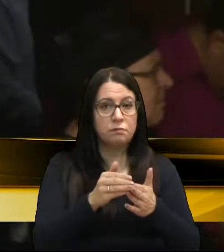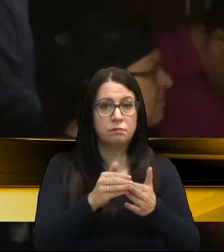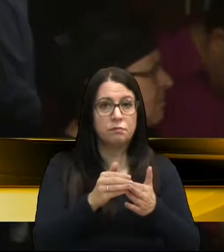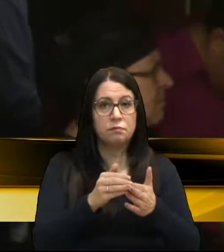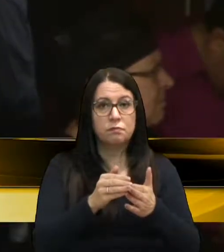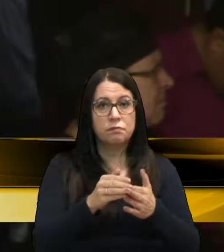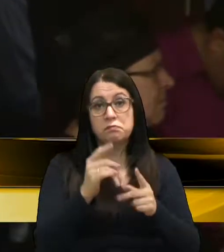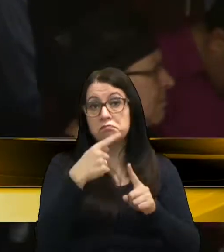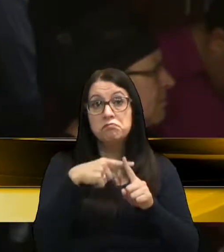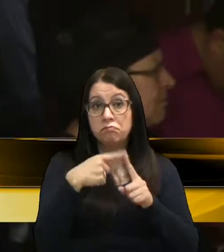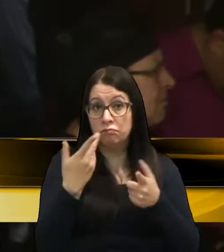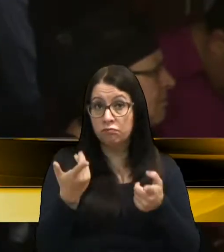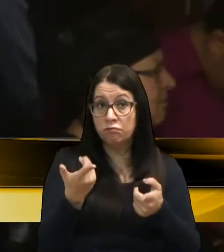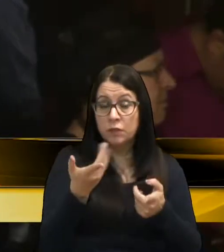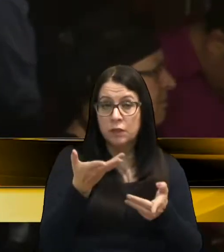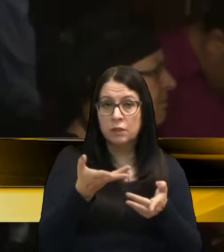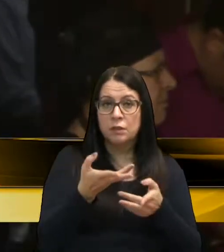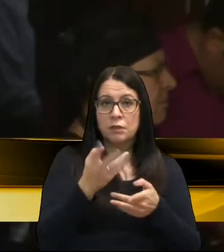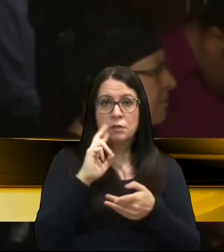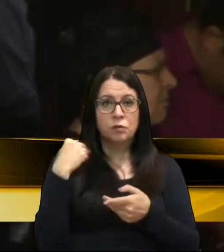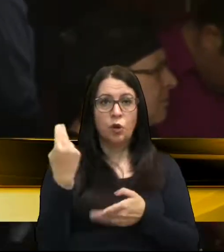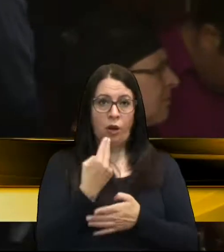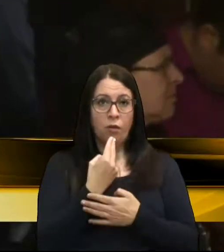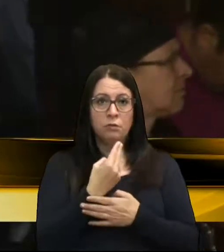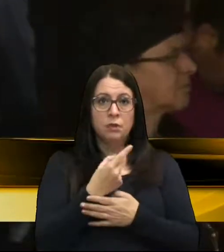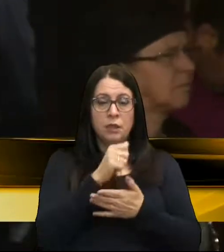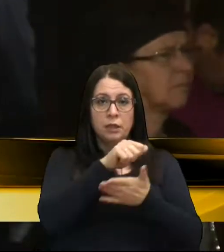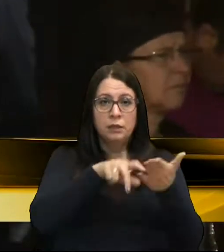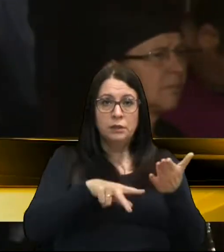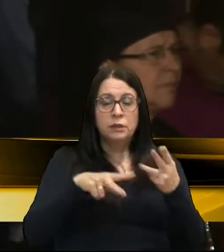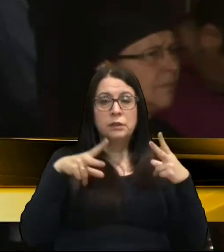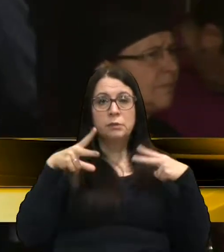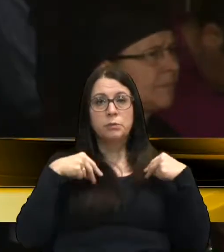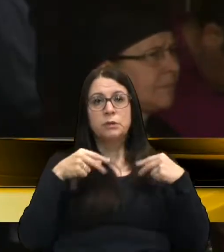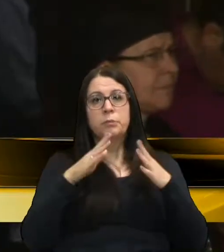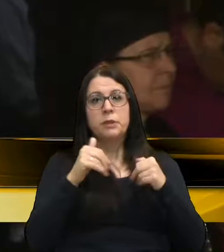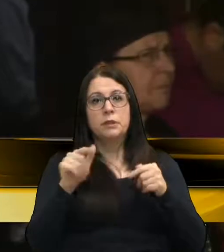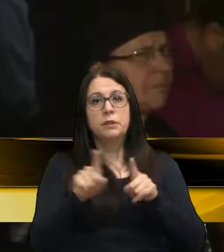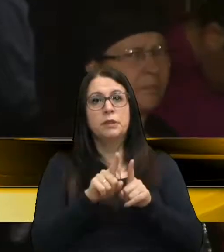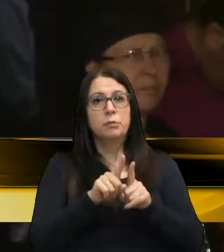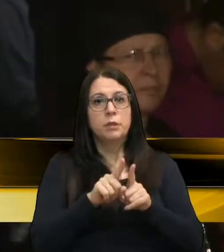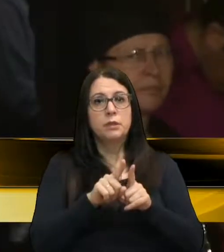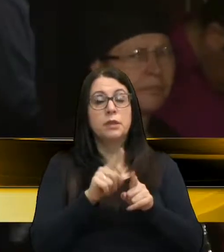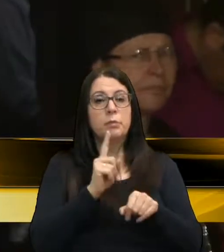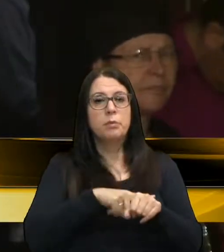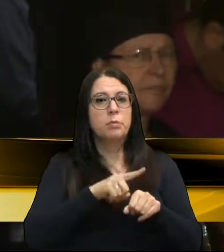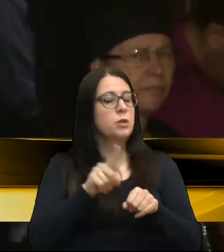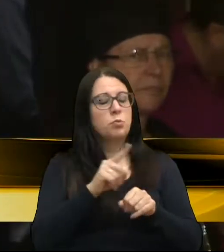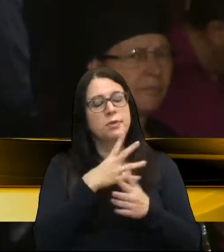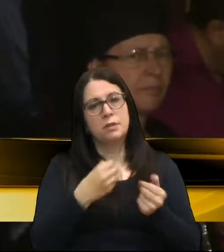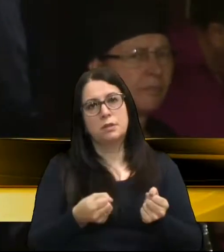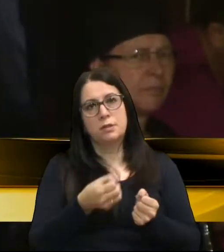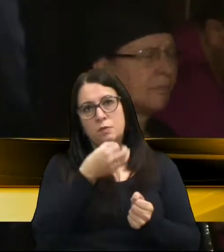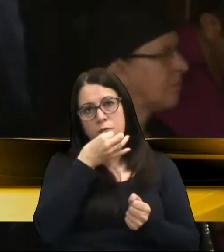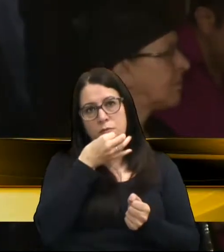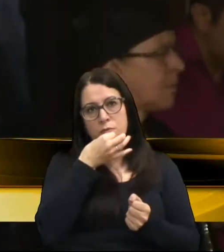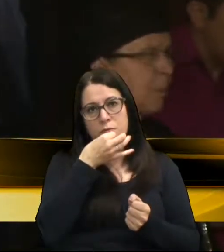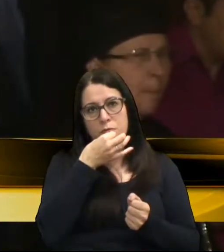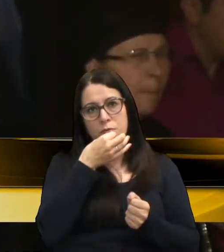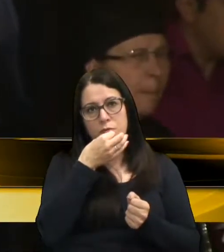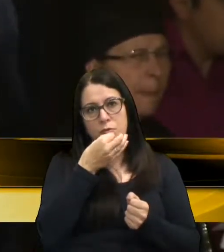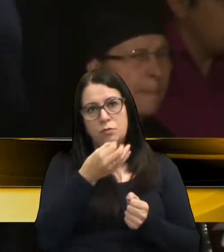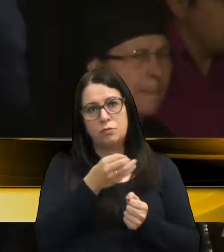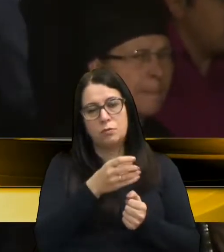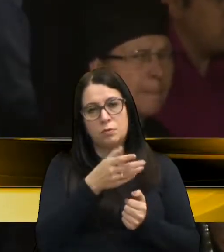evidentemente positivo e agora cabe a nós, então, analisarmos o mérito e peço, então, também, nesse momento, a derrubada do dito